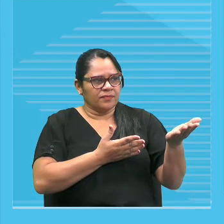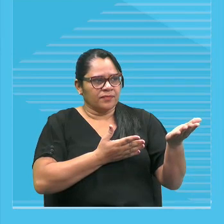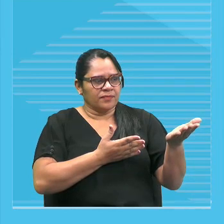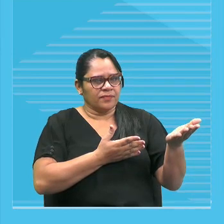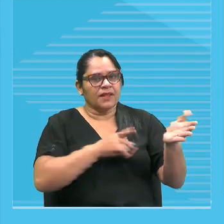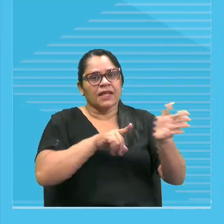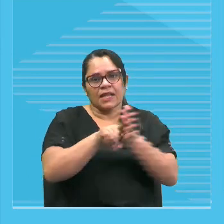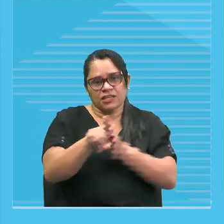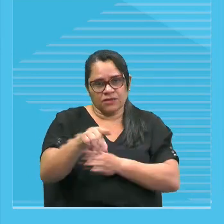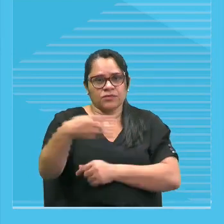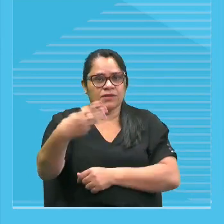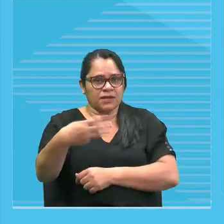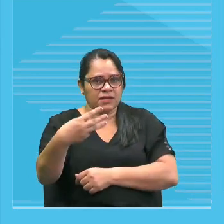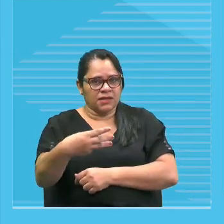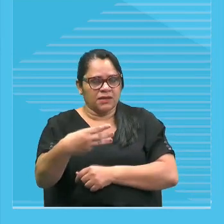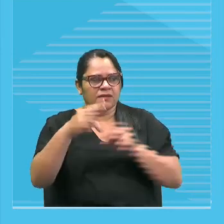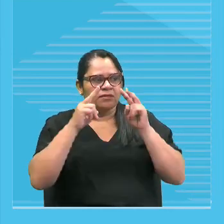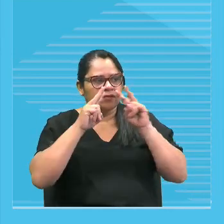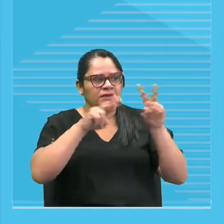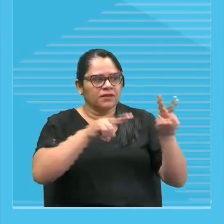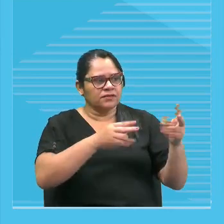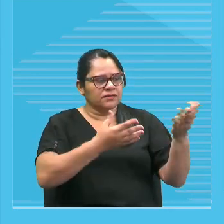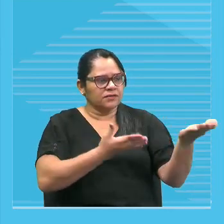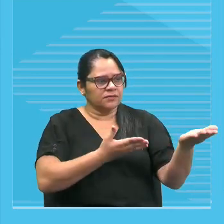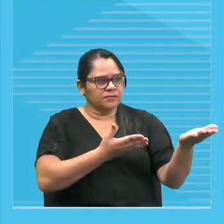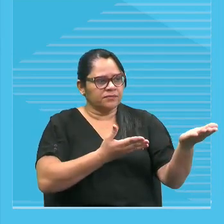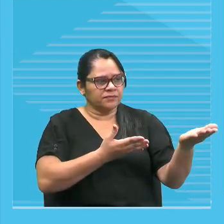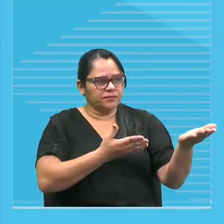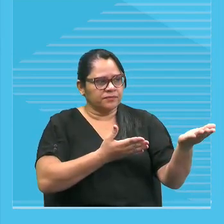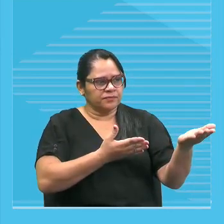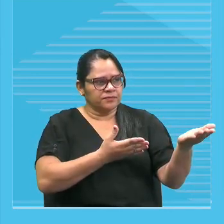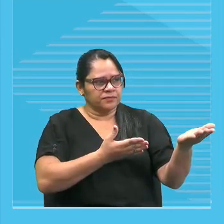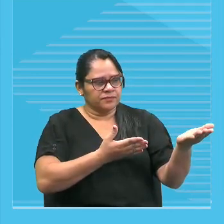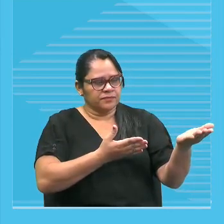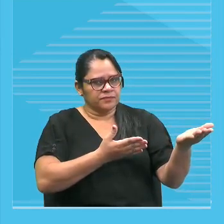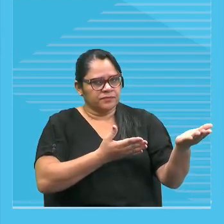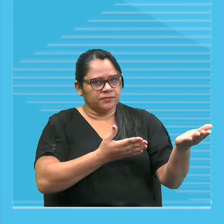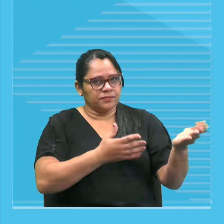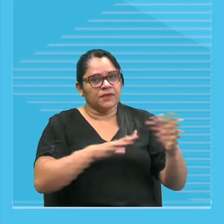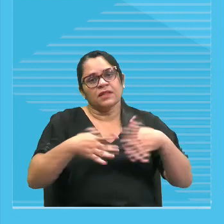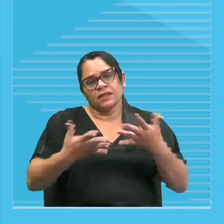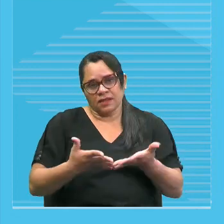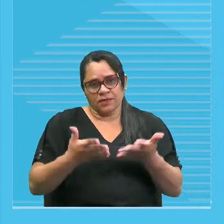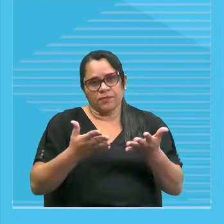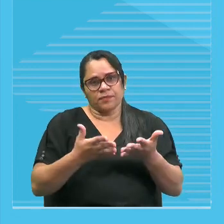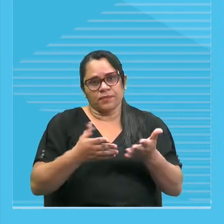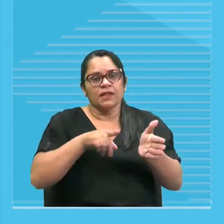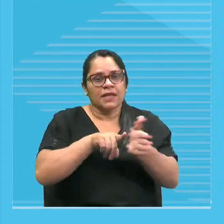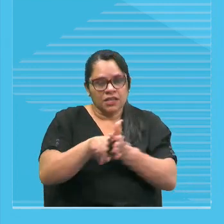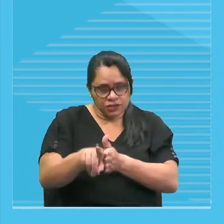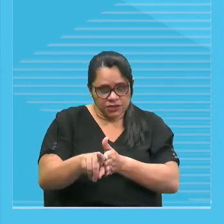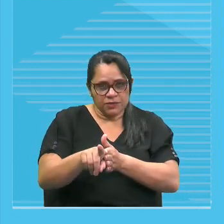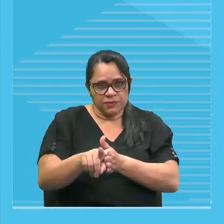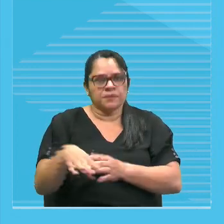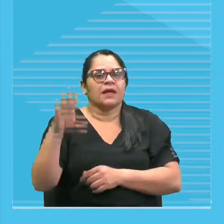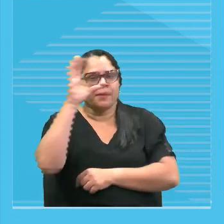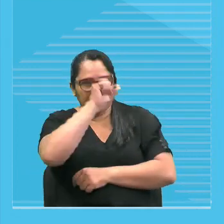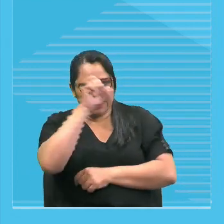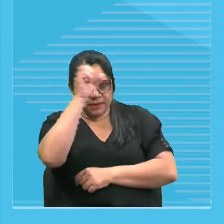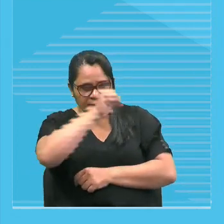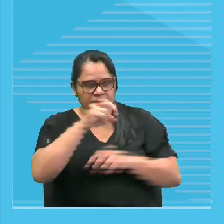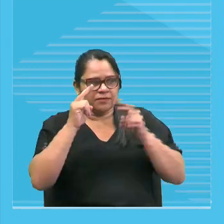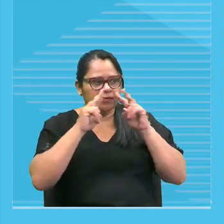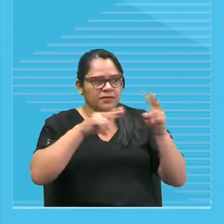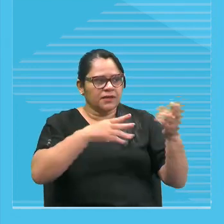de banco estava interminável ó a gente está aprendendo né não é isso então vamos